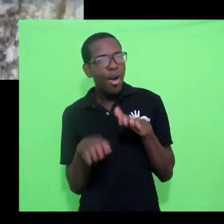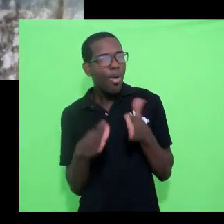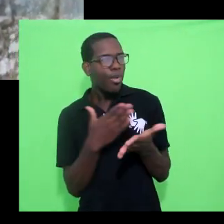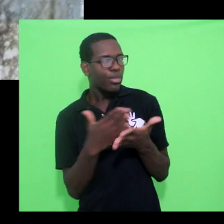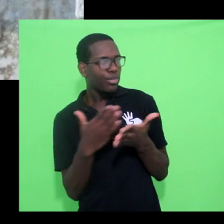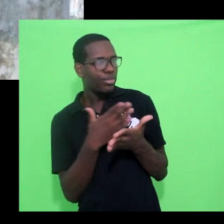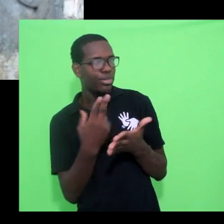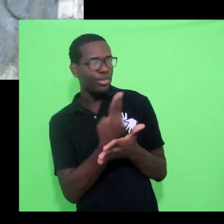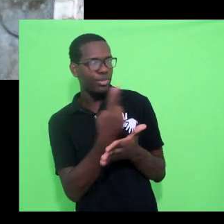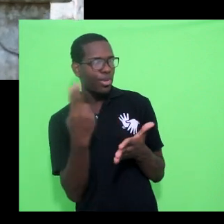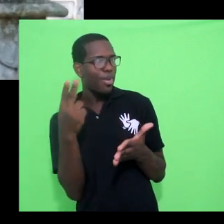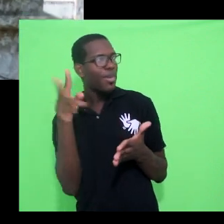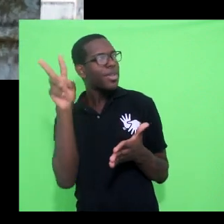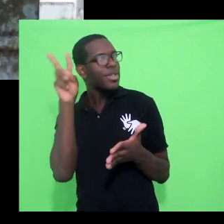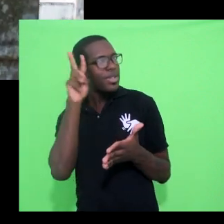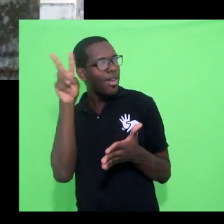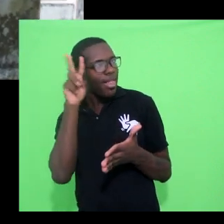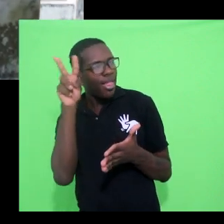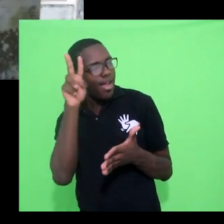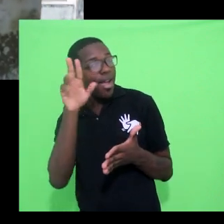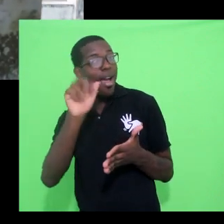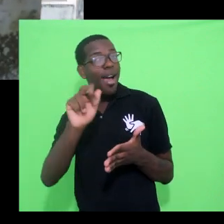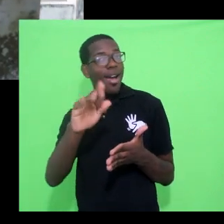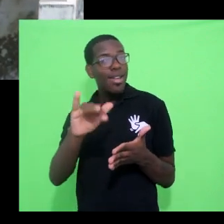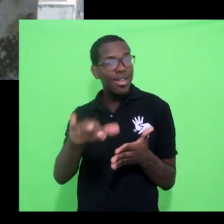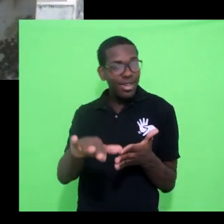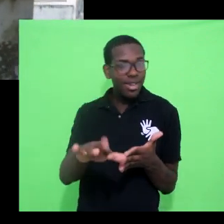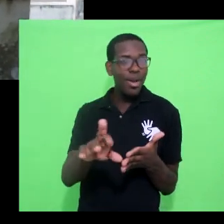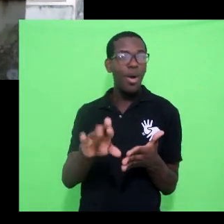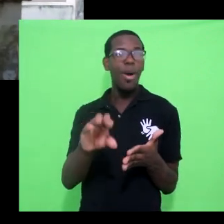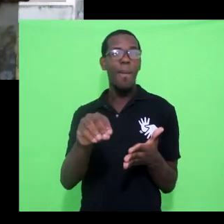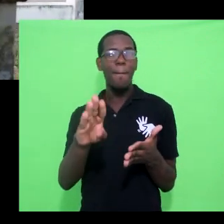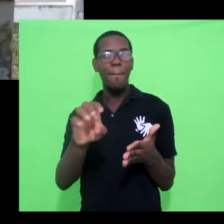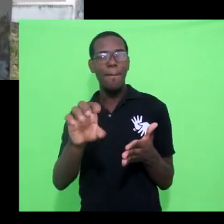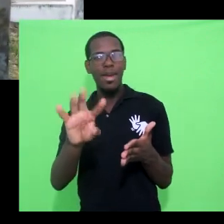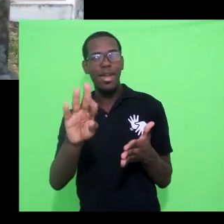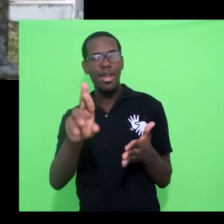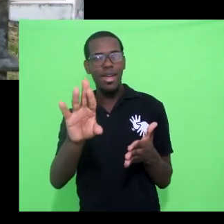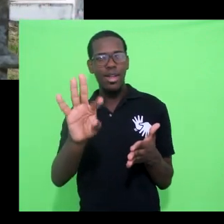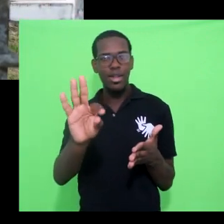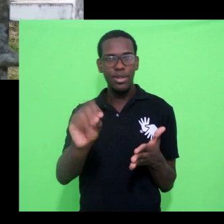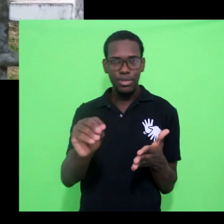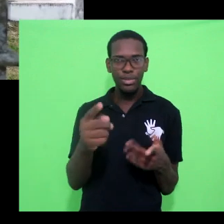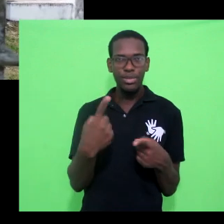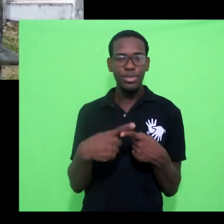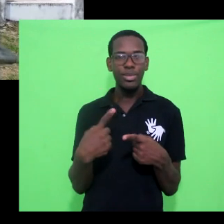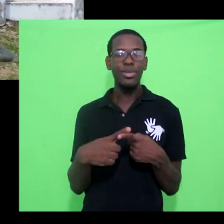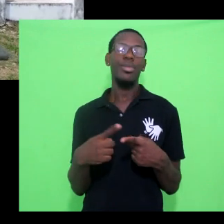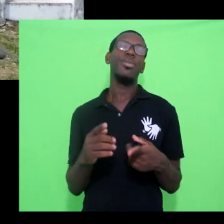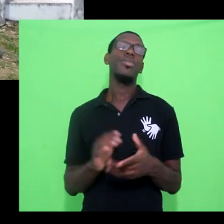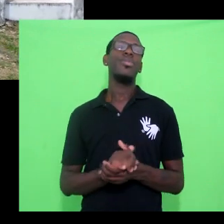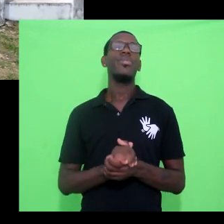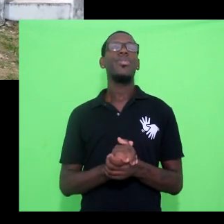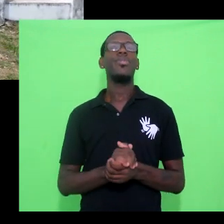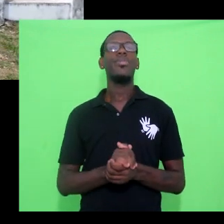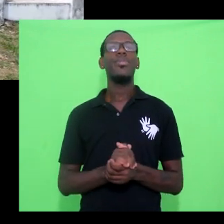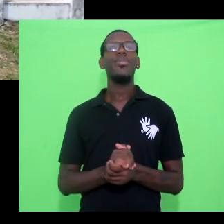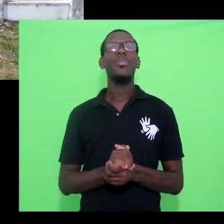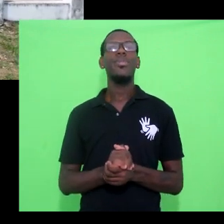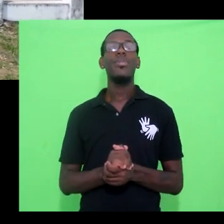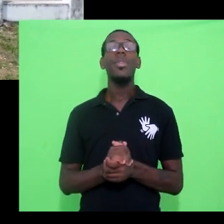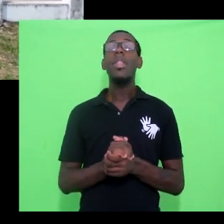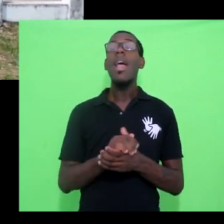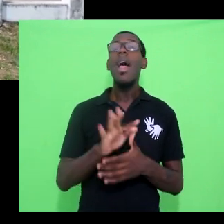lendo aqui vai ter, né, Ari Roberto, Eugênio Bovalê, né, Zanon, Paula Barros está aqui logo para